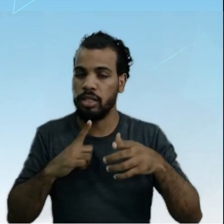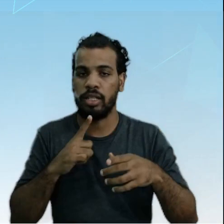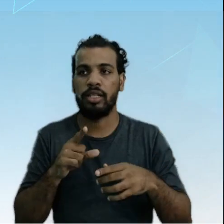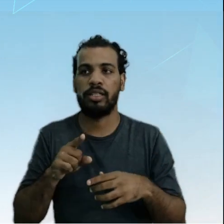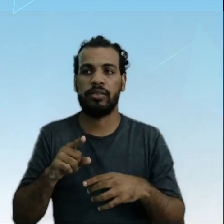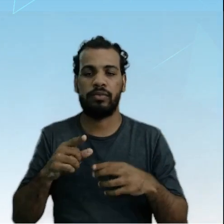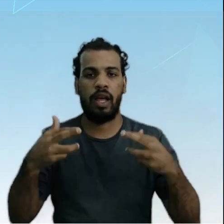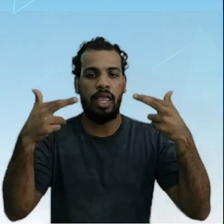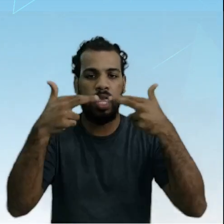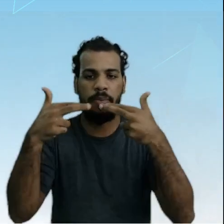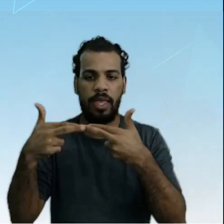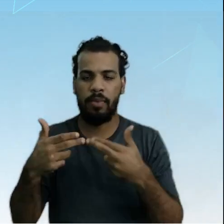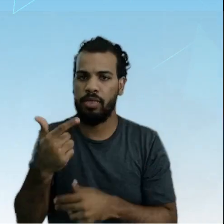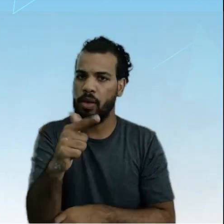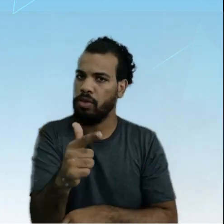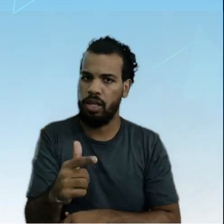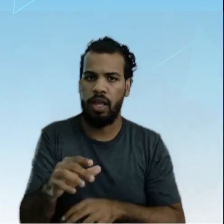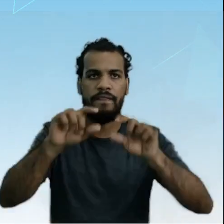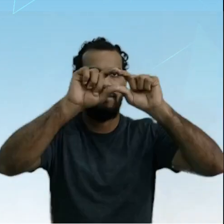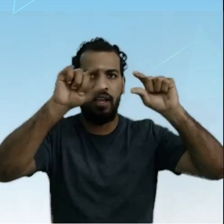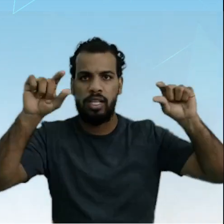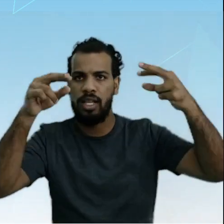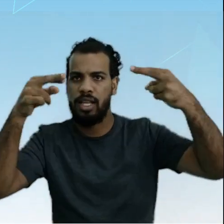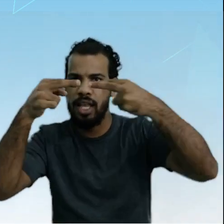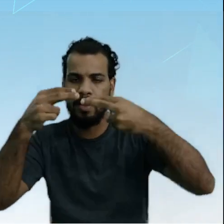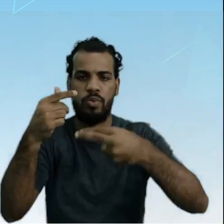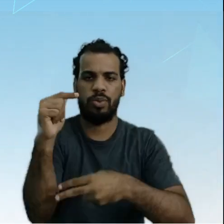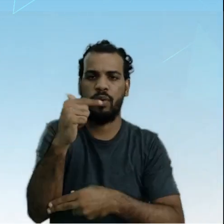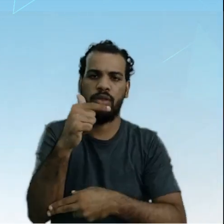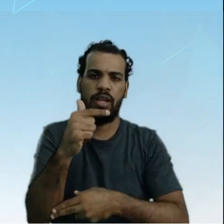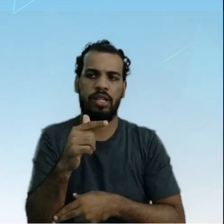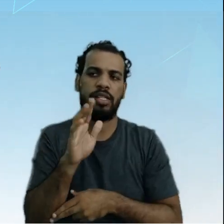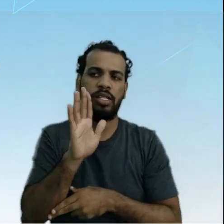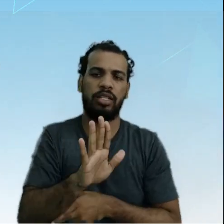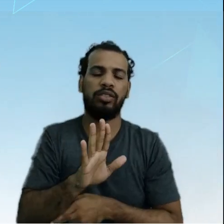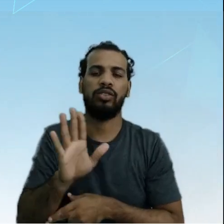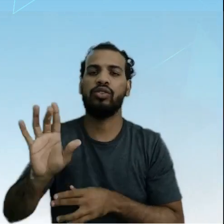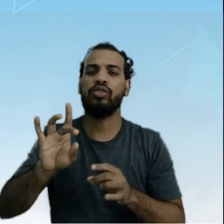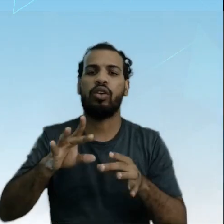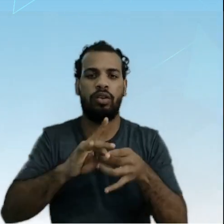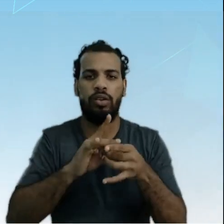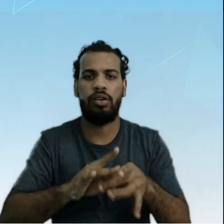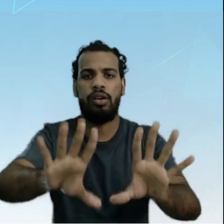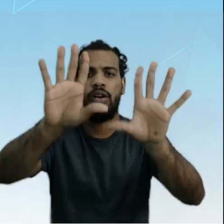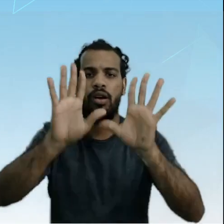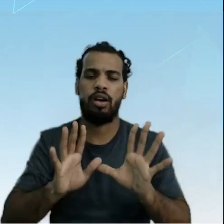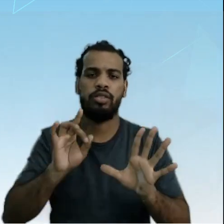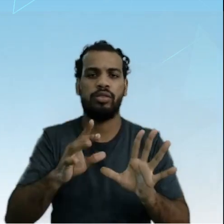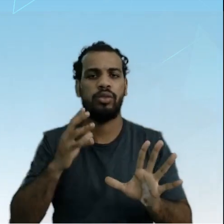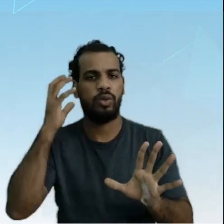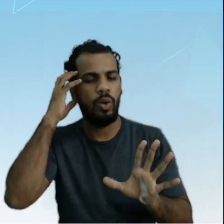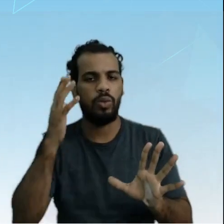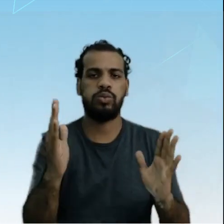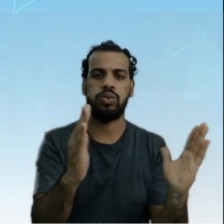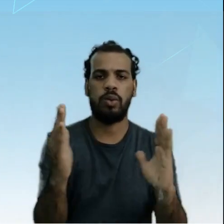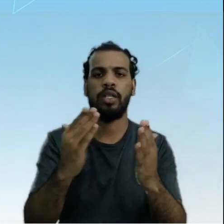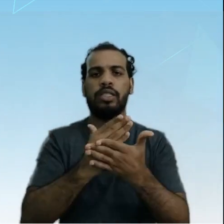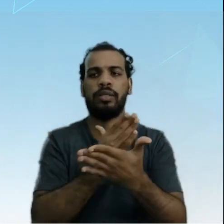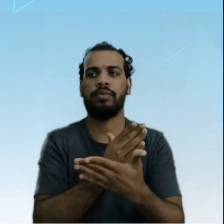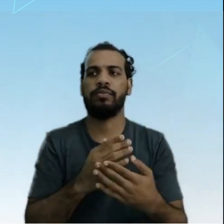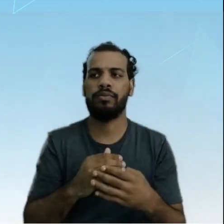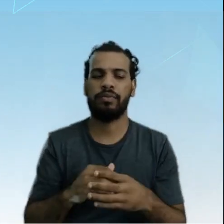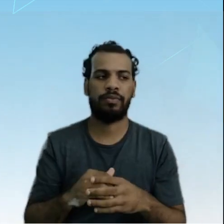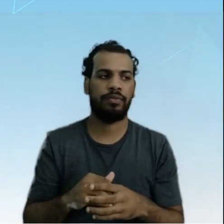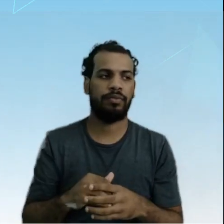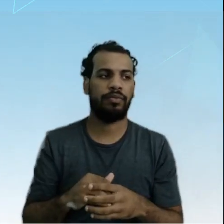tem rima, não possui rima de fato. Há um tipo de aliteração e assonâncias.